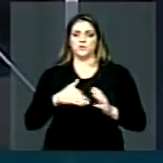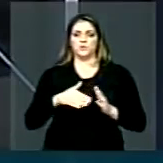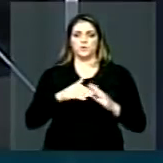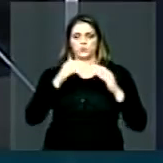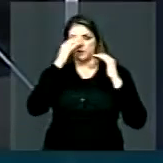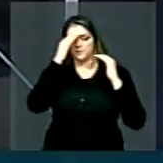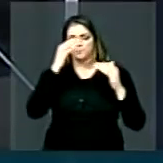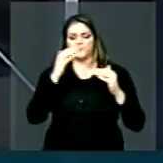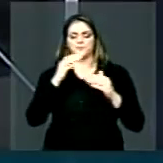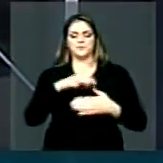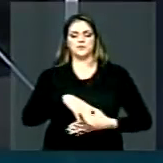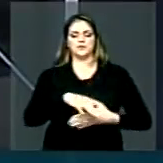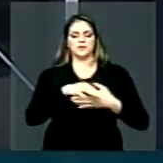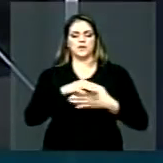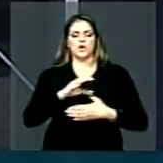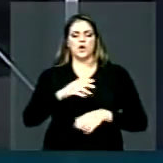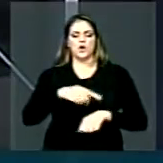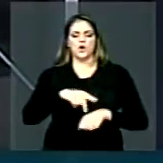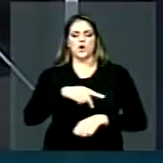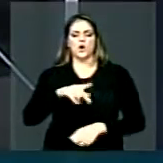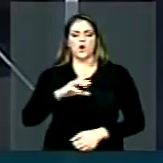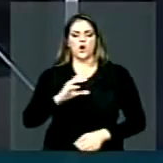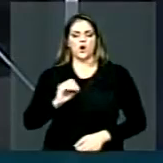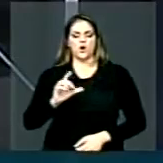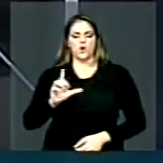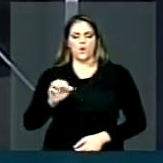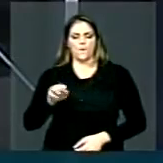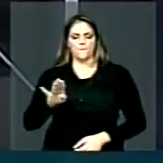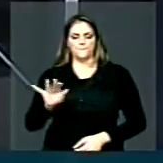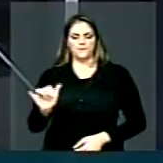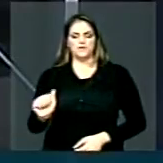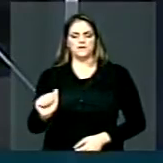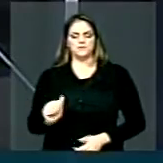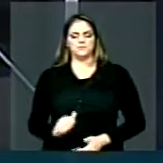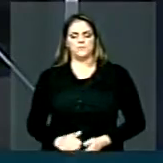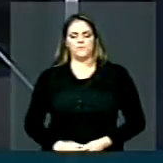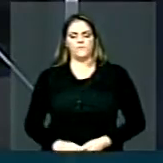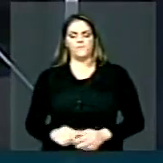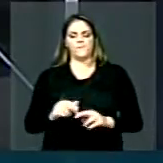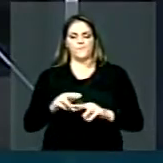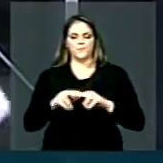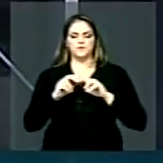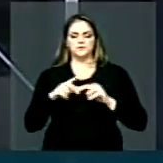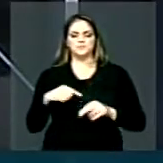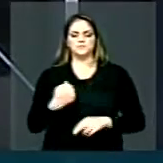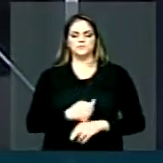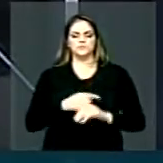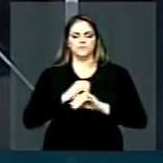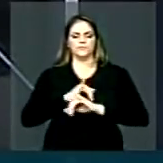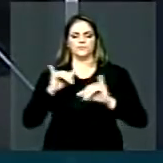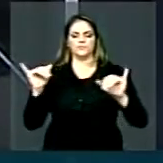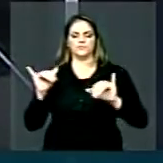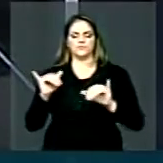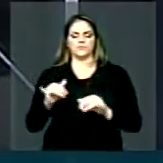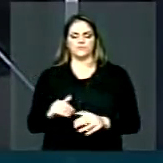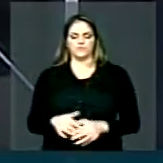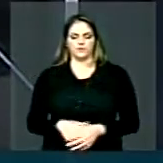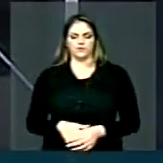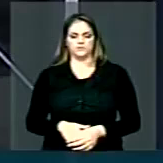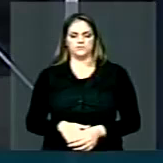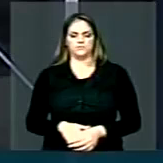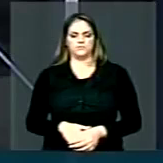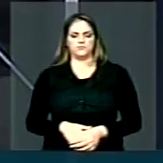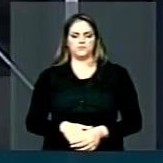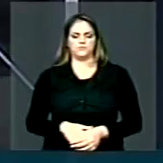colombiano Álvaro Uribe, de extrema direita na Colômbia. Por isso, nós queremos dizer que os